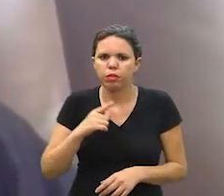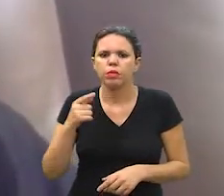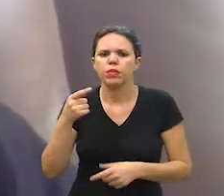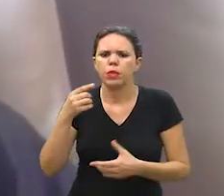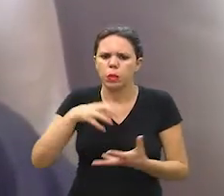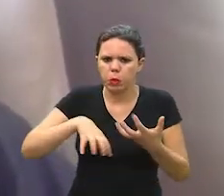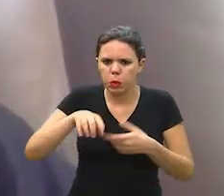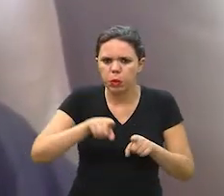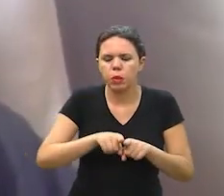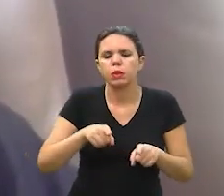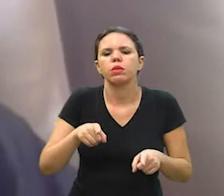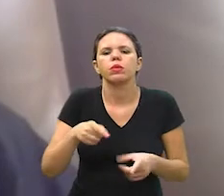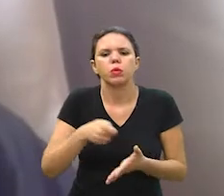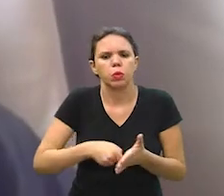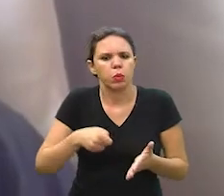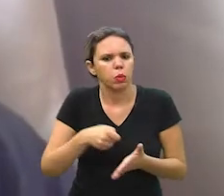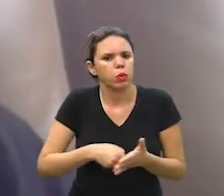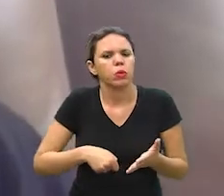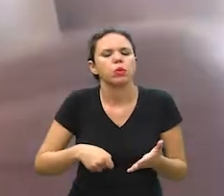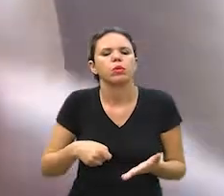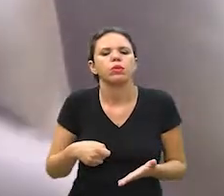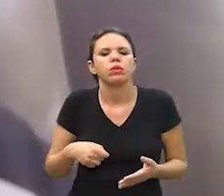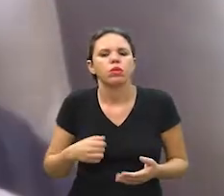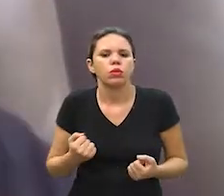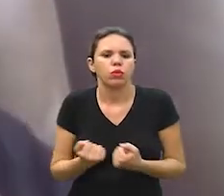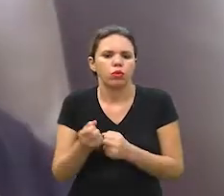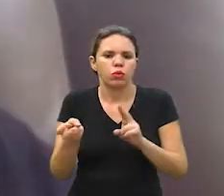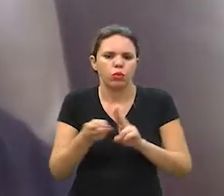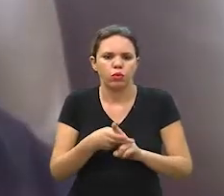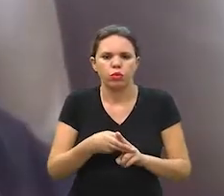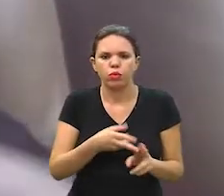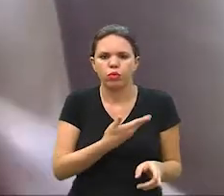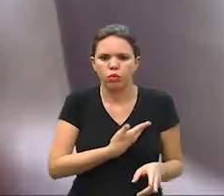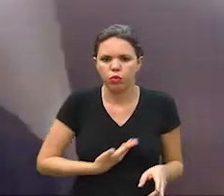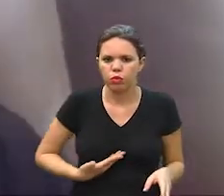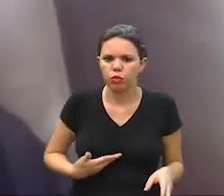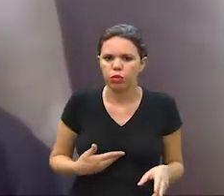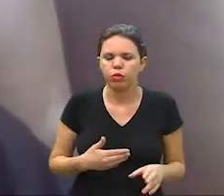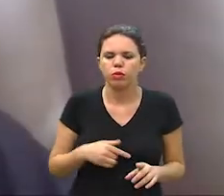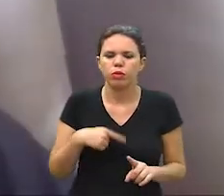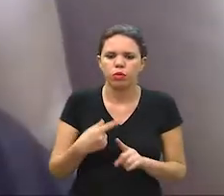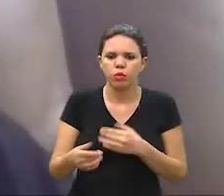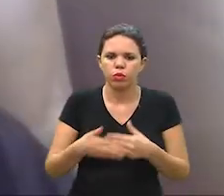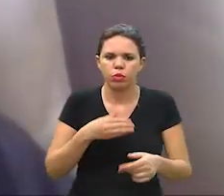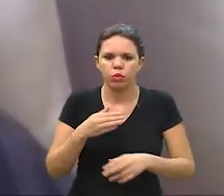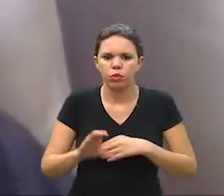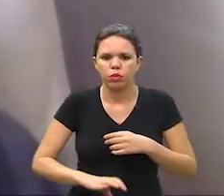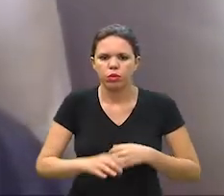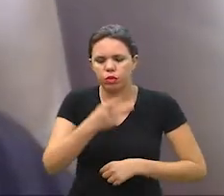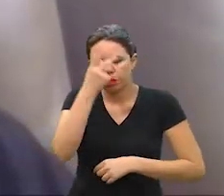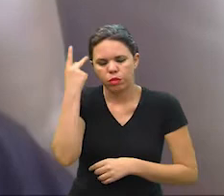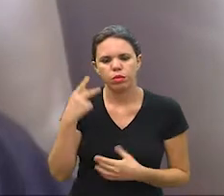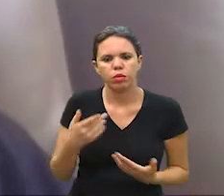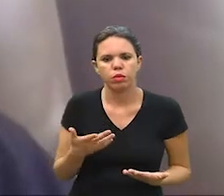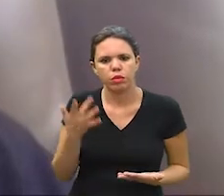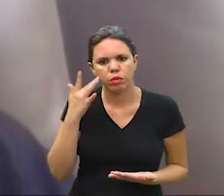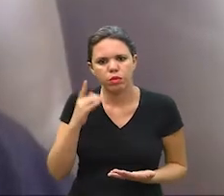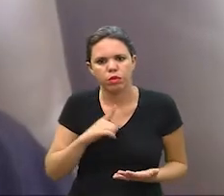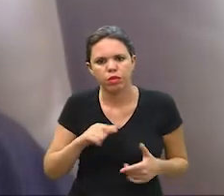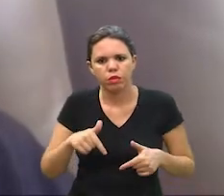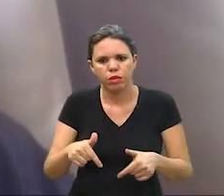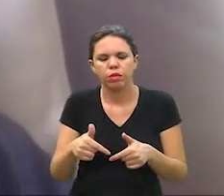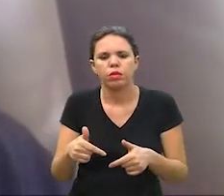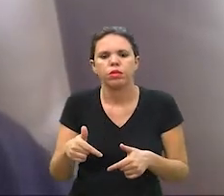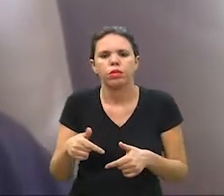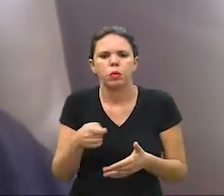brigar pelo financiamento do SUS. E vocês, como alguém do Poder Legislativo, mais do que qualquer cidadão, né? Eu acho que tem uma frente